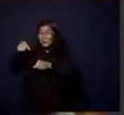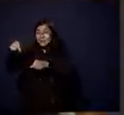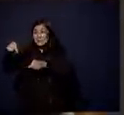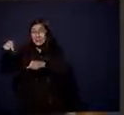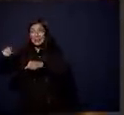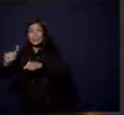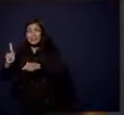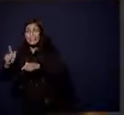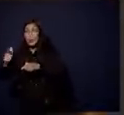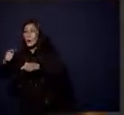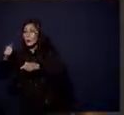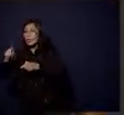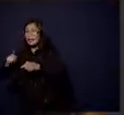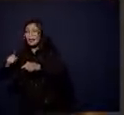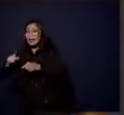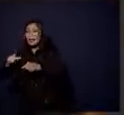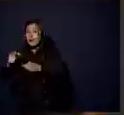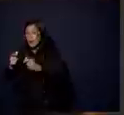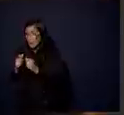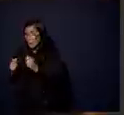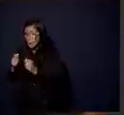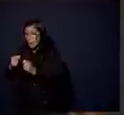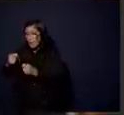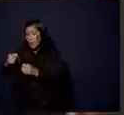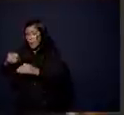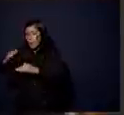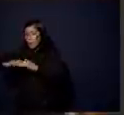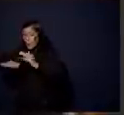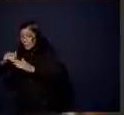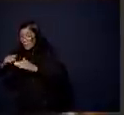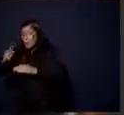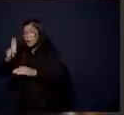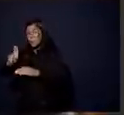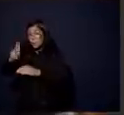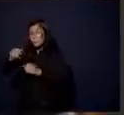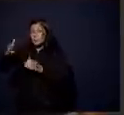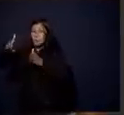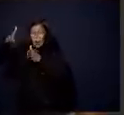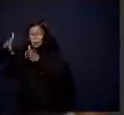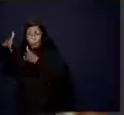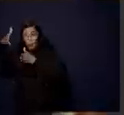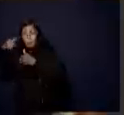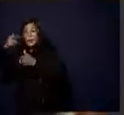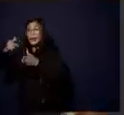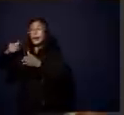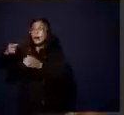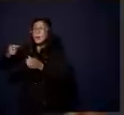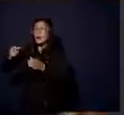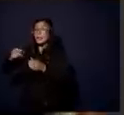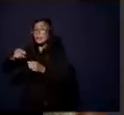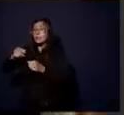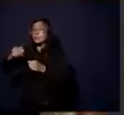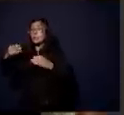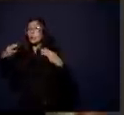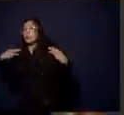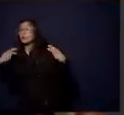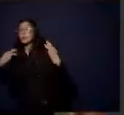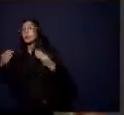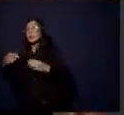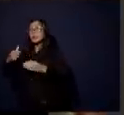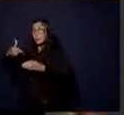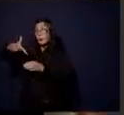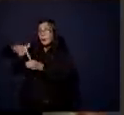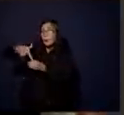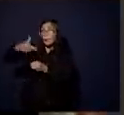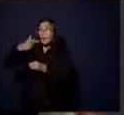porque eu tô aumentando o custo econômico de produção eu uso mais caminhão mais caminhoneiro mas combustível mais estrada para